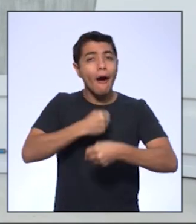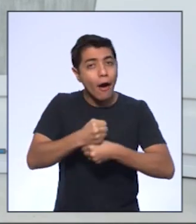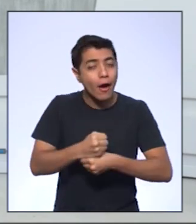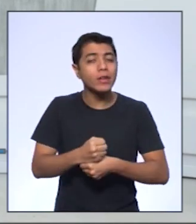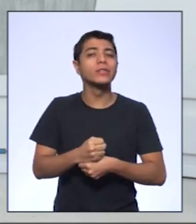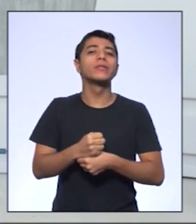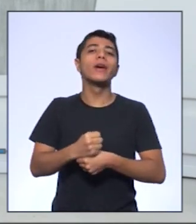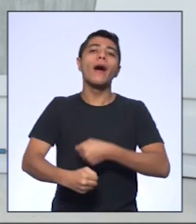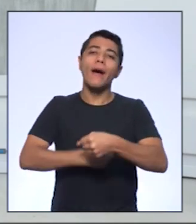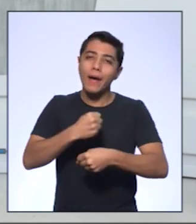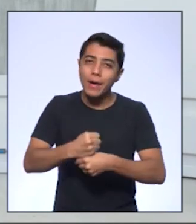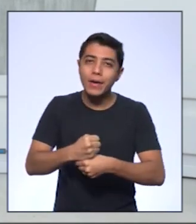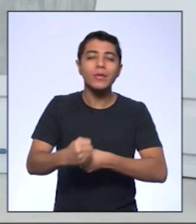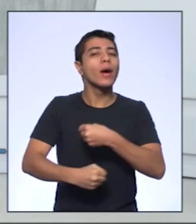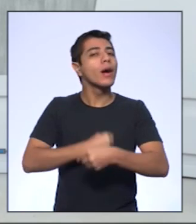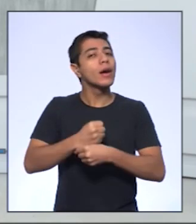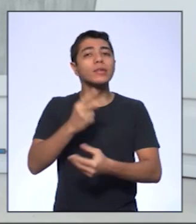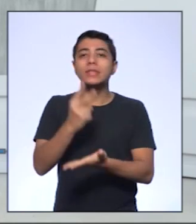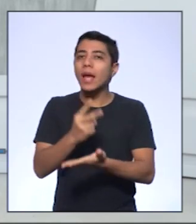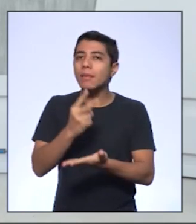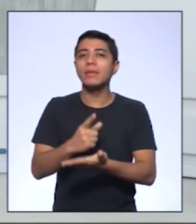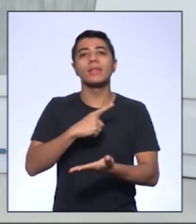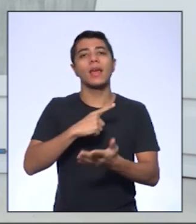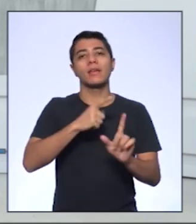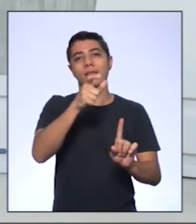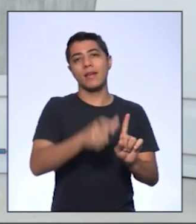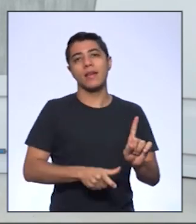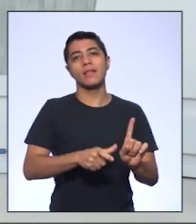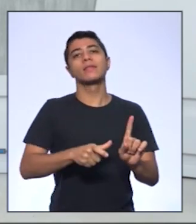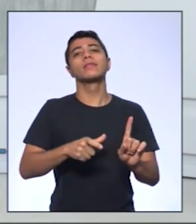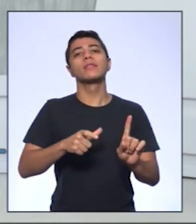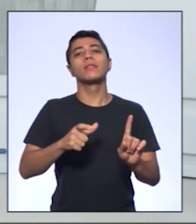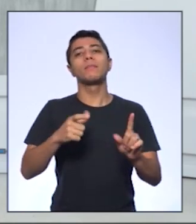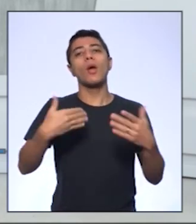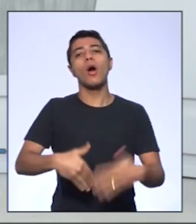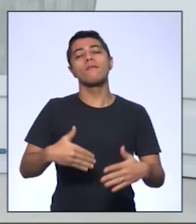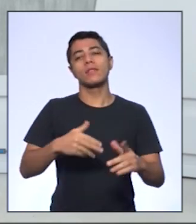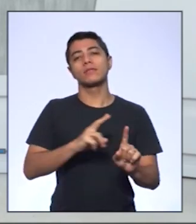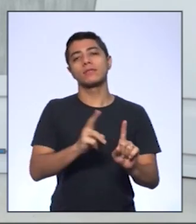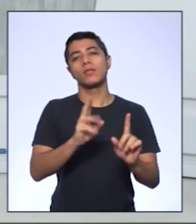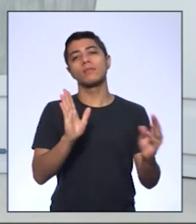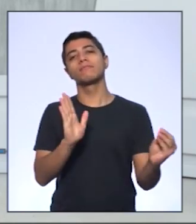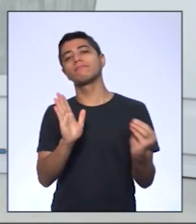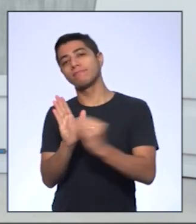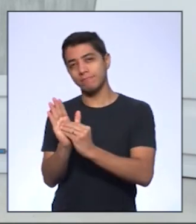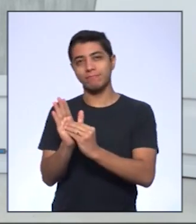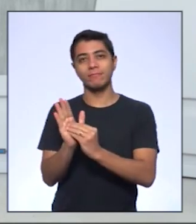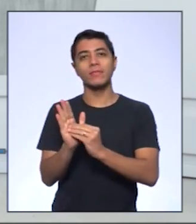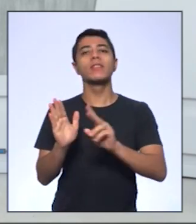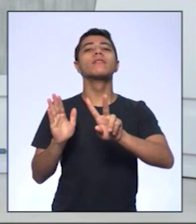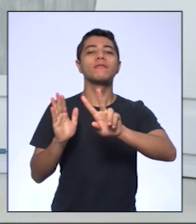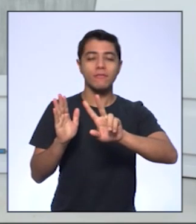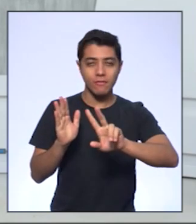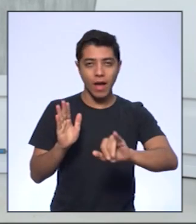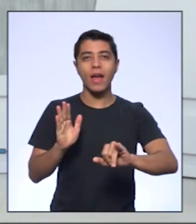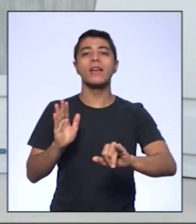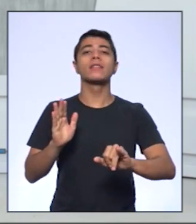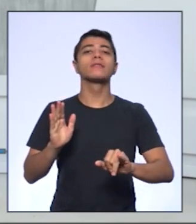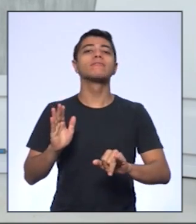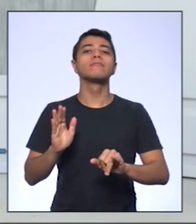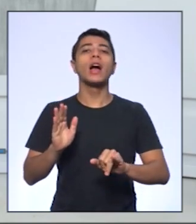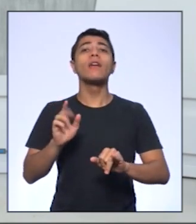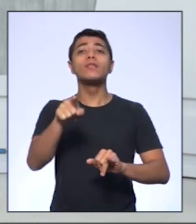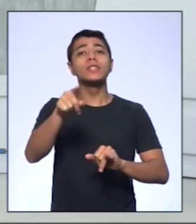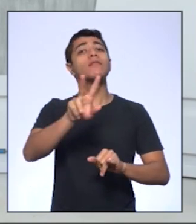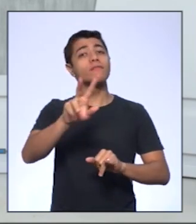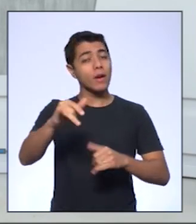cai questão dele, tá? Nossa, escreve aí, mano. Escreve, eu aposto que você vai fazer um vestibular que vai ter questão do Jacques Le Goff. Se não